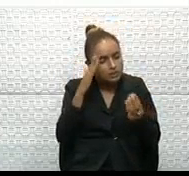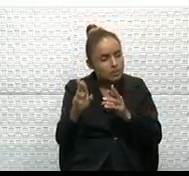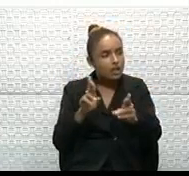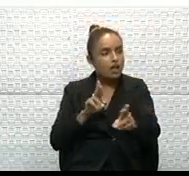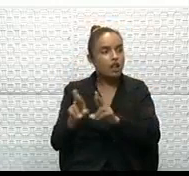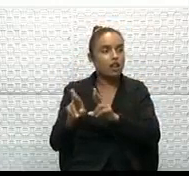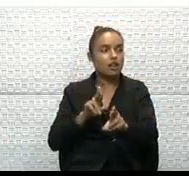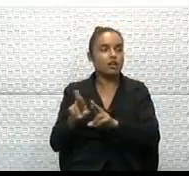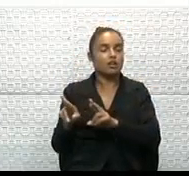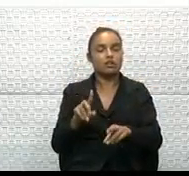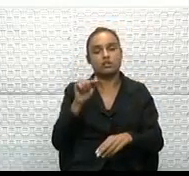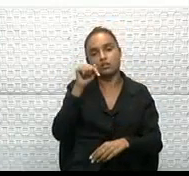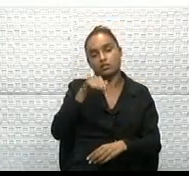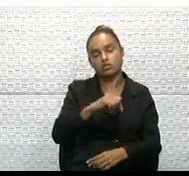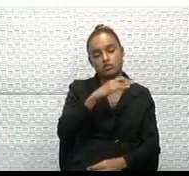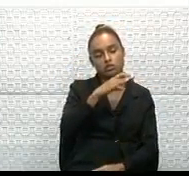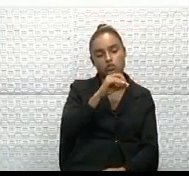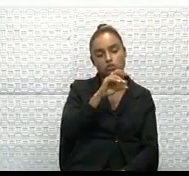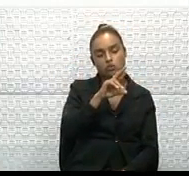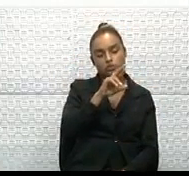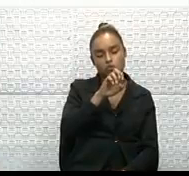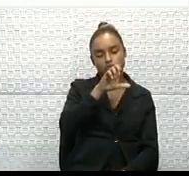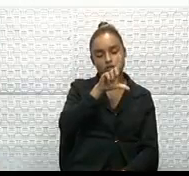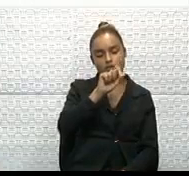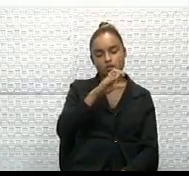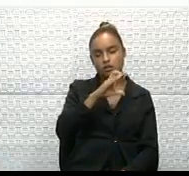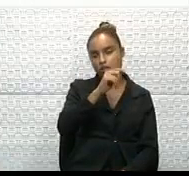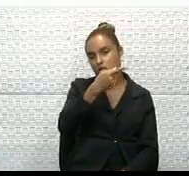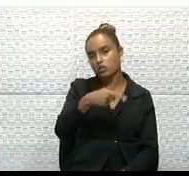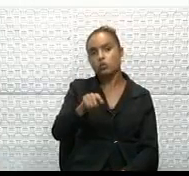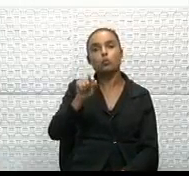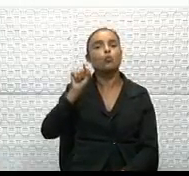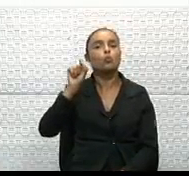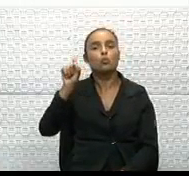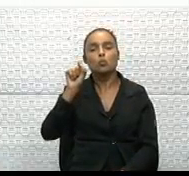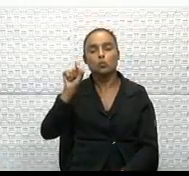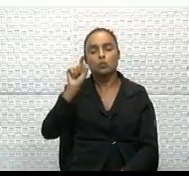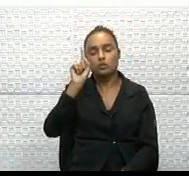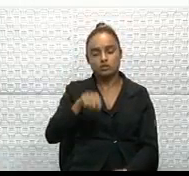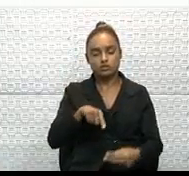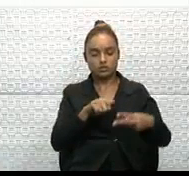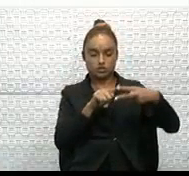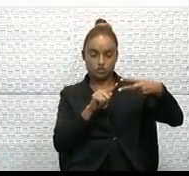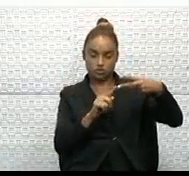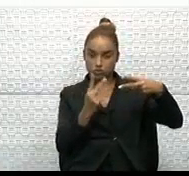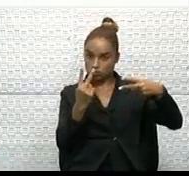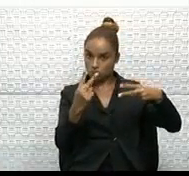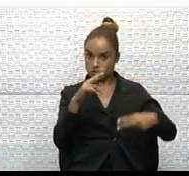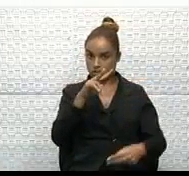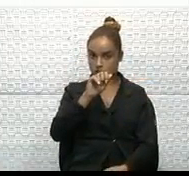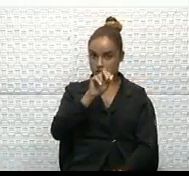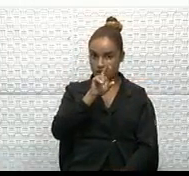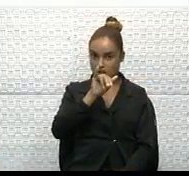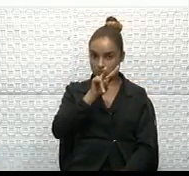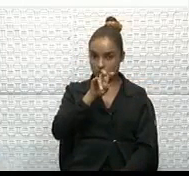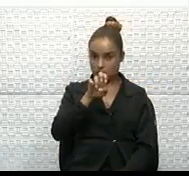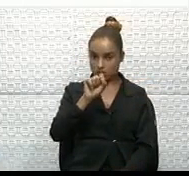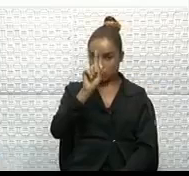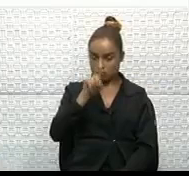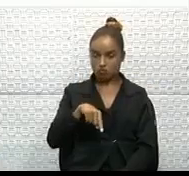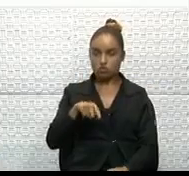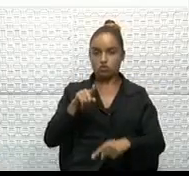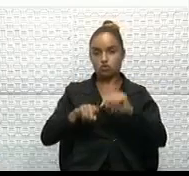Então, nós vamos chamar de correlação do seguinte modo. Disse que duas variáveis estão